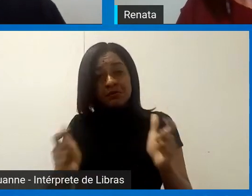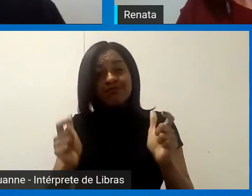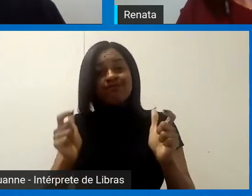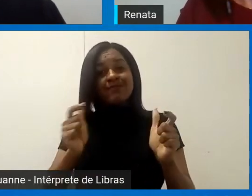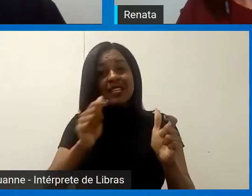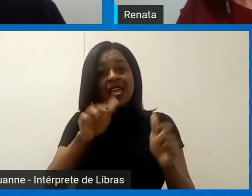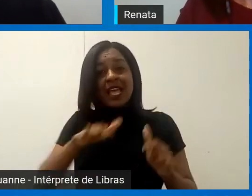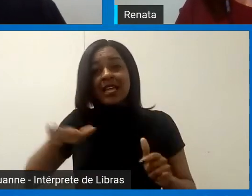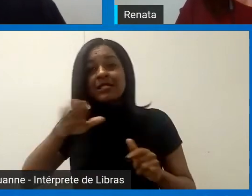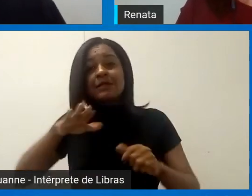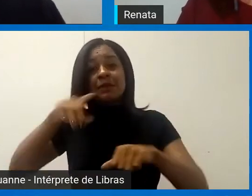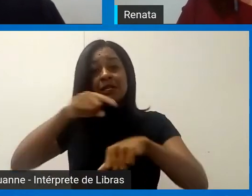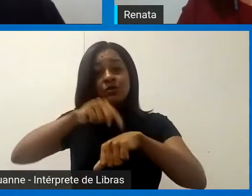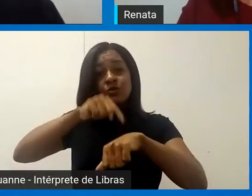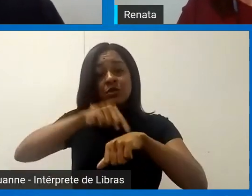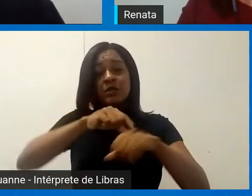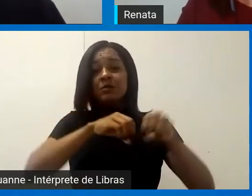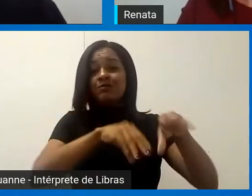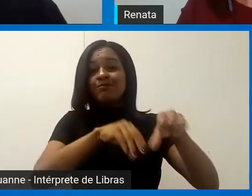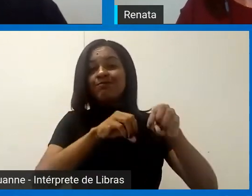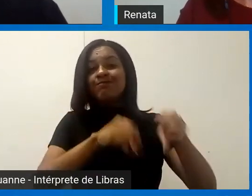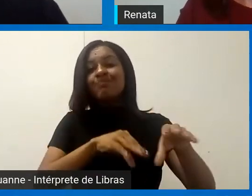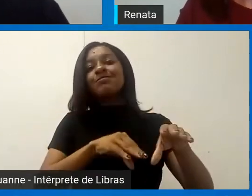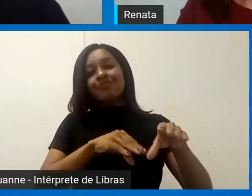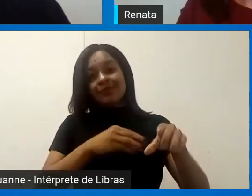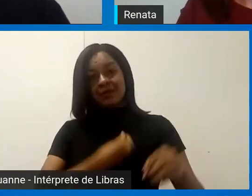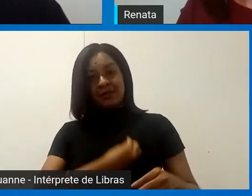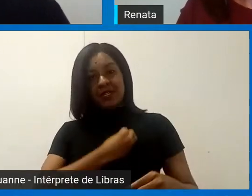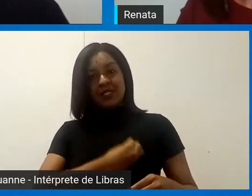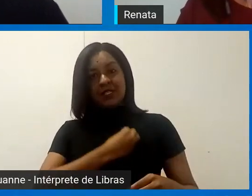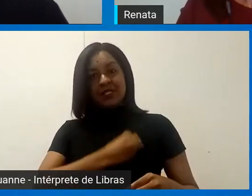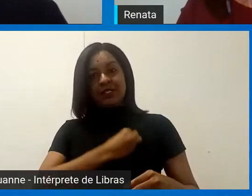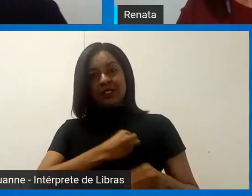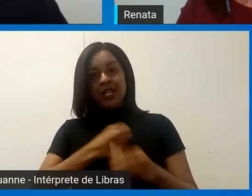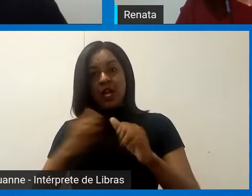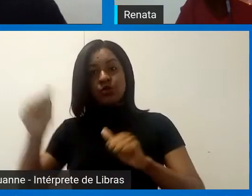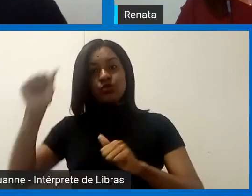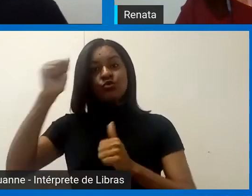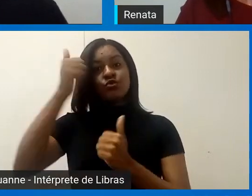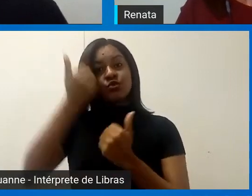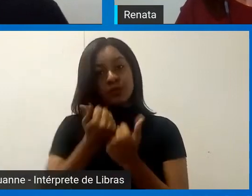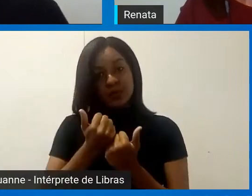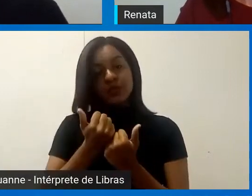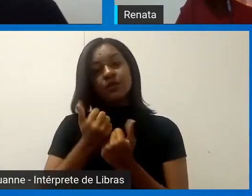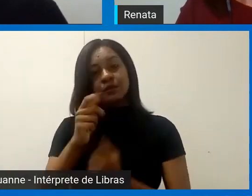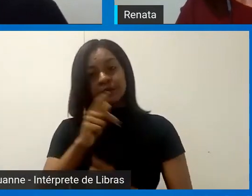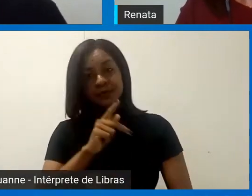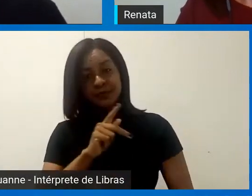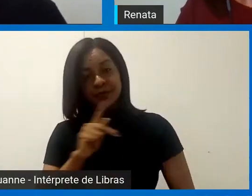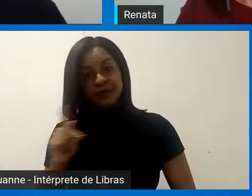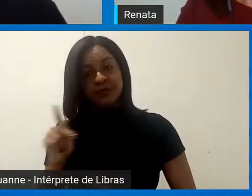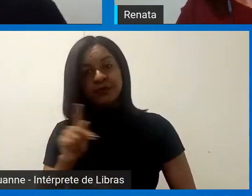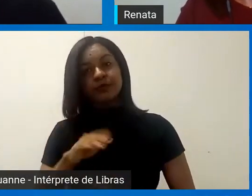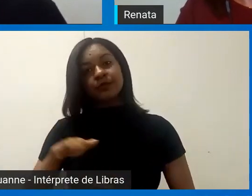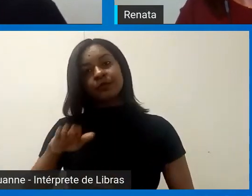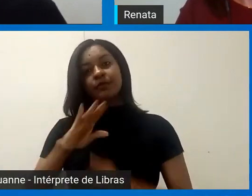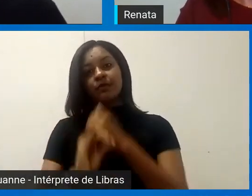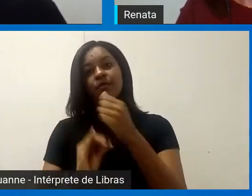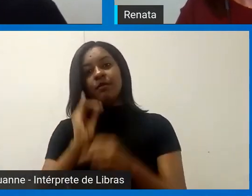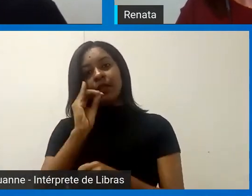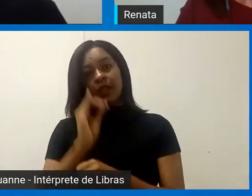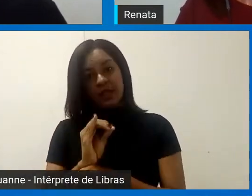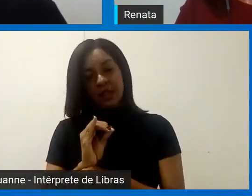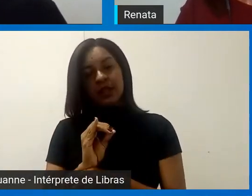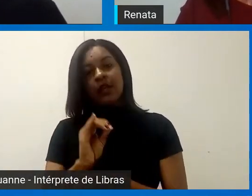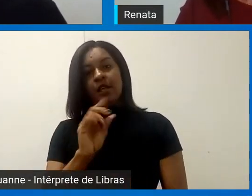presencial para o remoto tanto para professores quanto para os alunos Além disso destacamos no processo